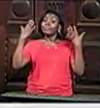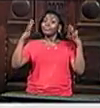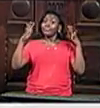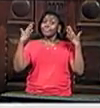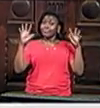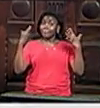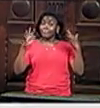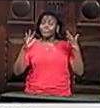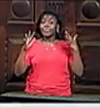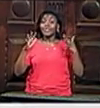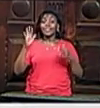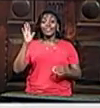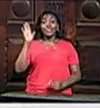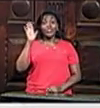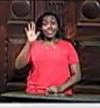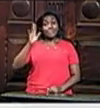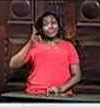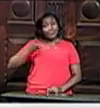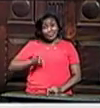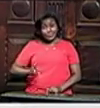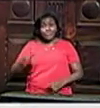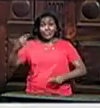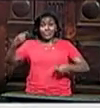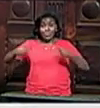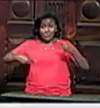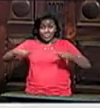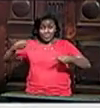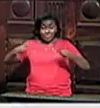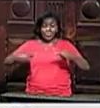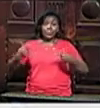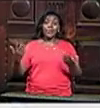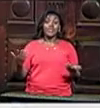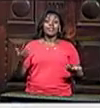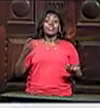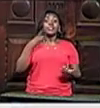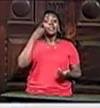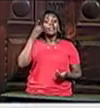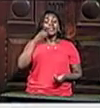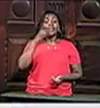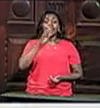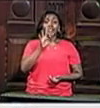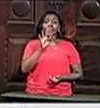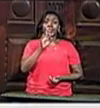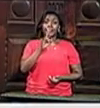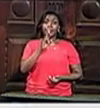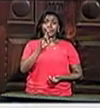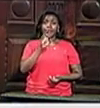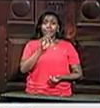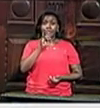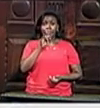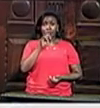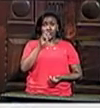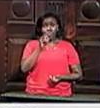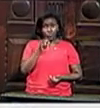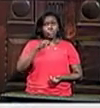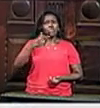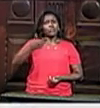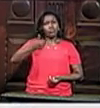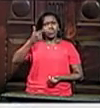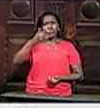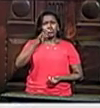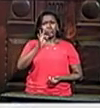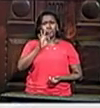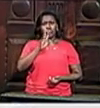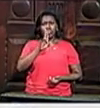candidatos que seguem na disputa naturalmente o deputado marcelo freixo que vai ao segundo turno na cidade